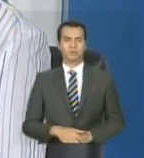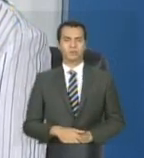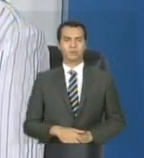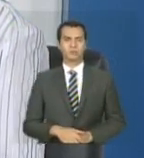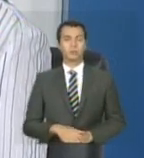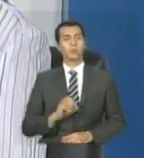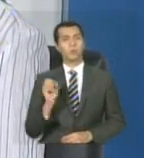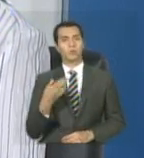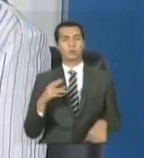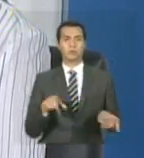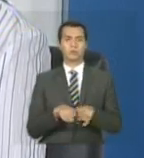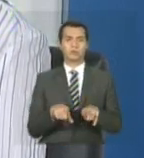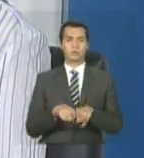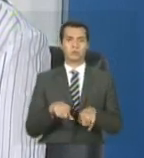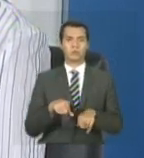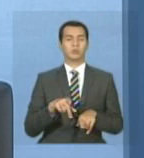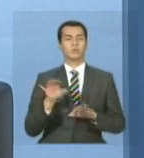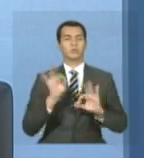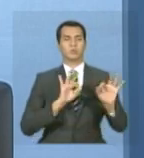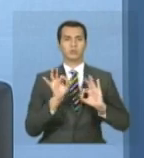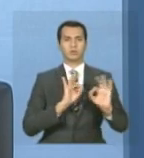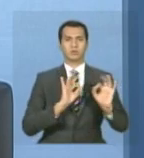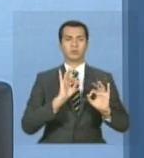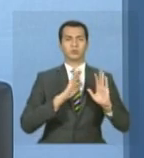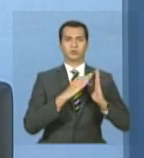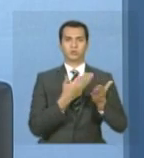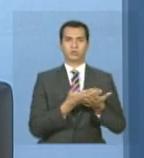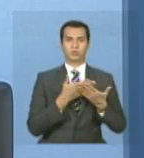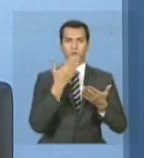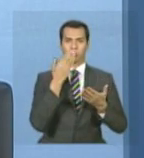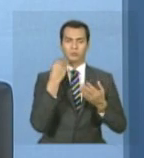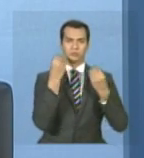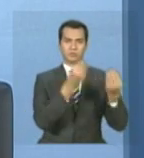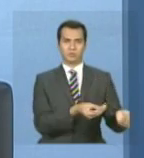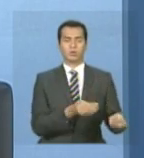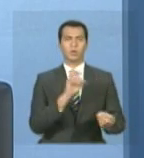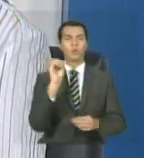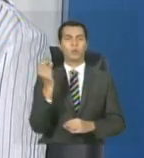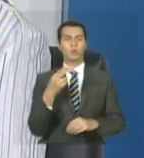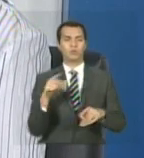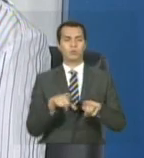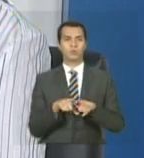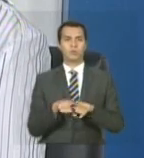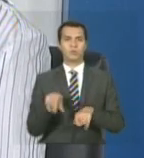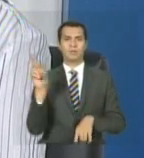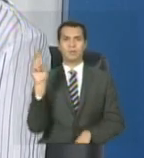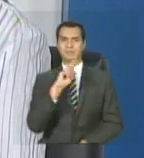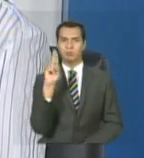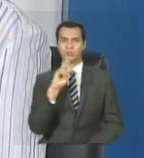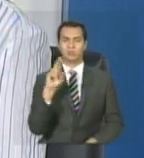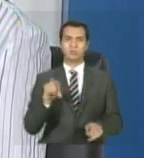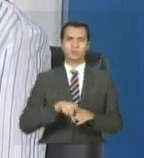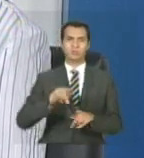alimentar, seja programa de alimentação escolar, seja os equipamentos públicos de alimentação e nutrição, como restaurantes e